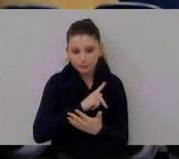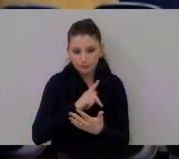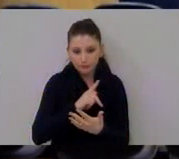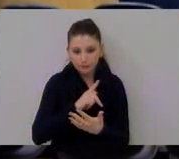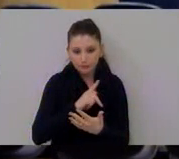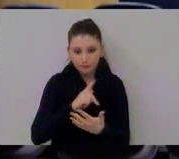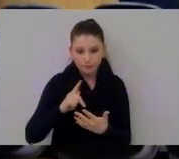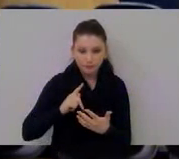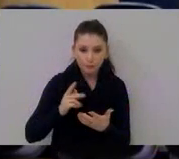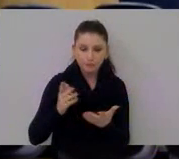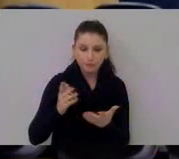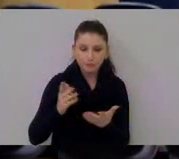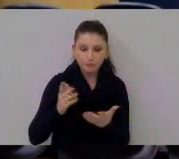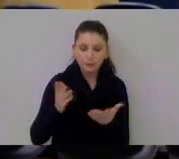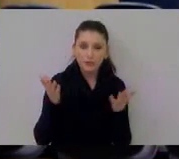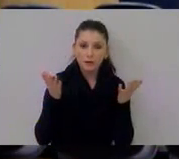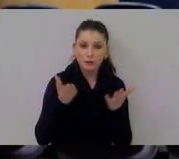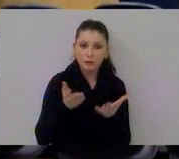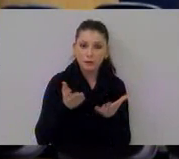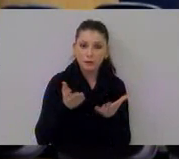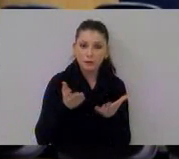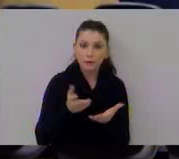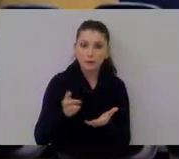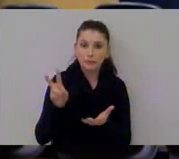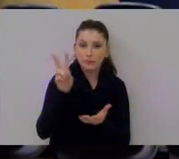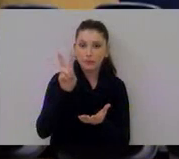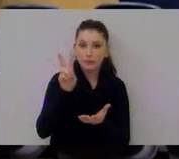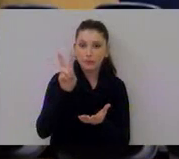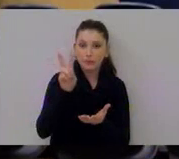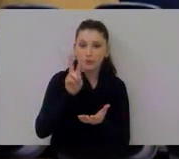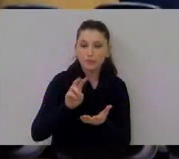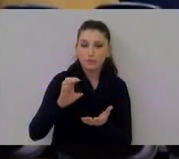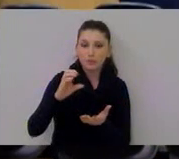Com a palavra, vereadora Camila do Nascimento.